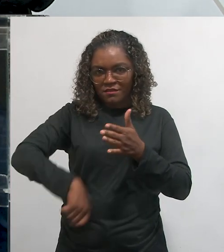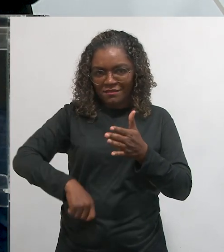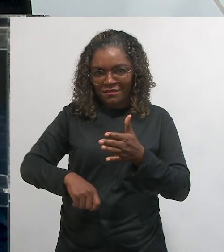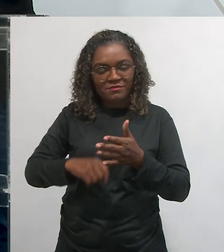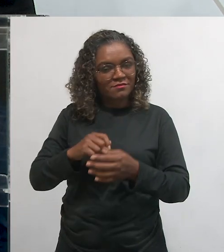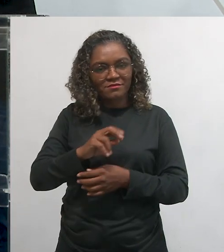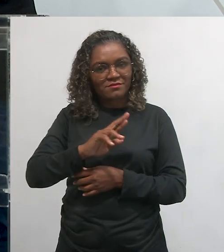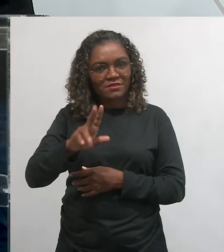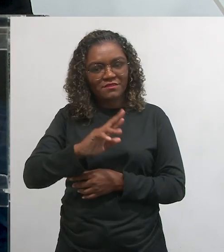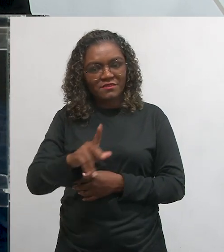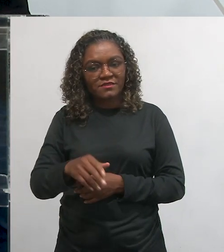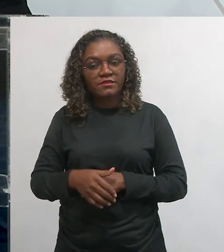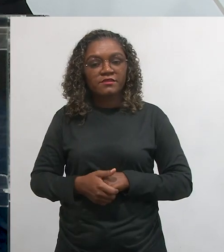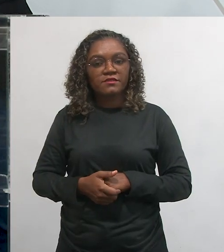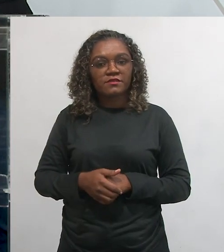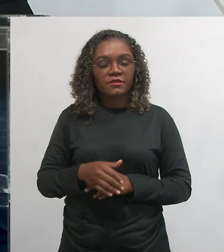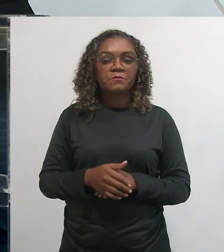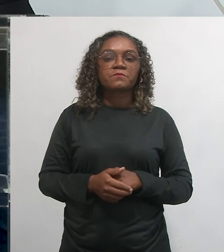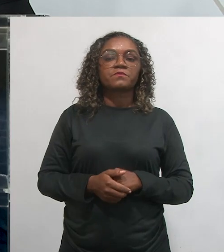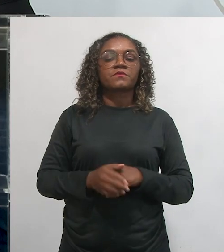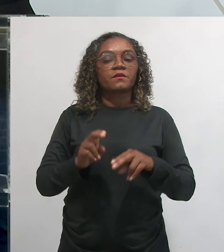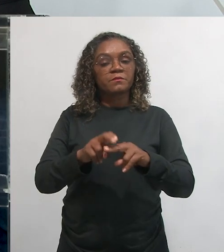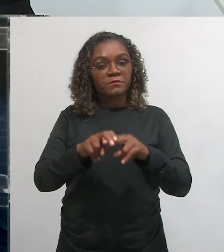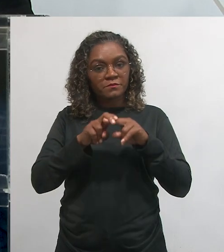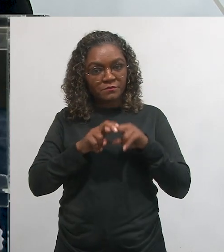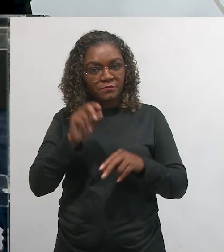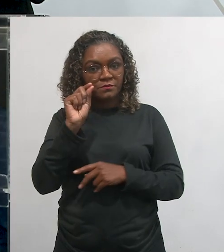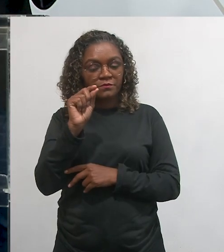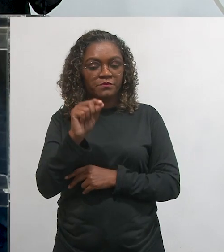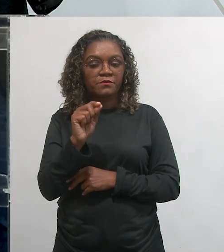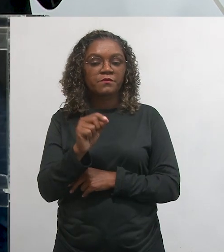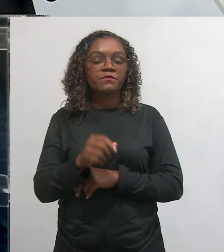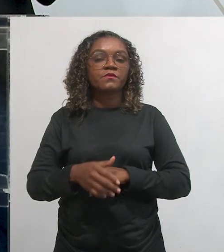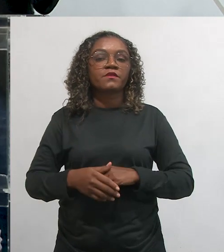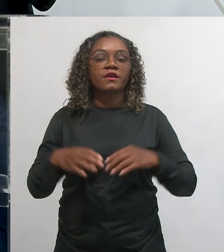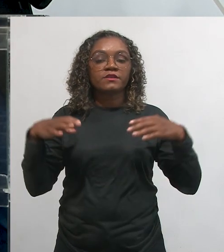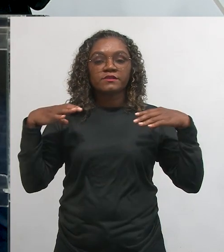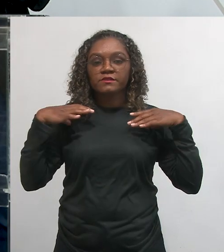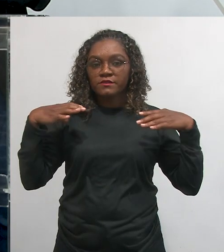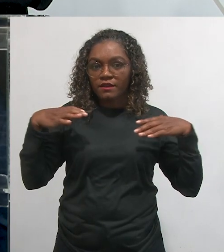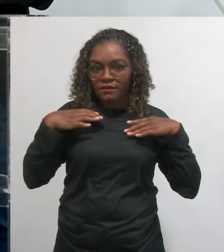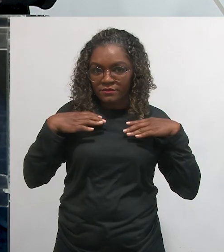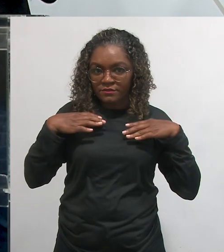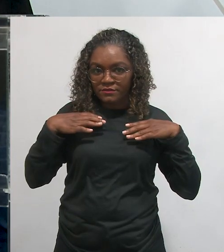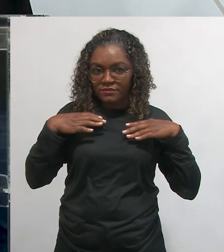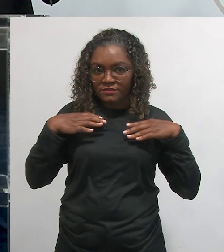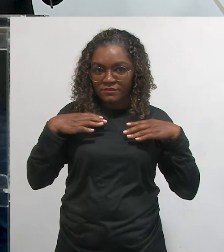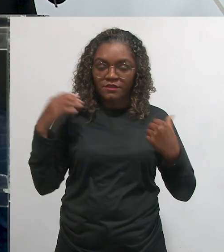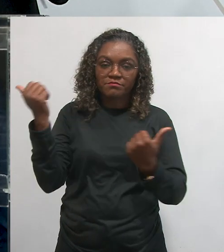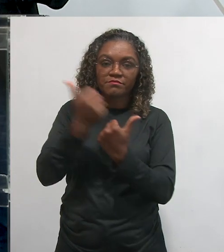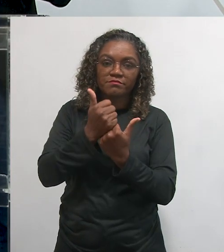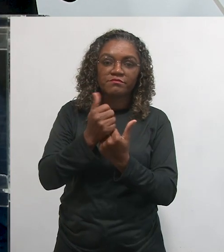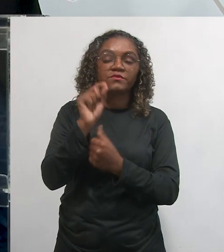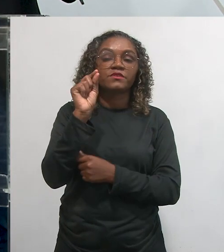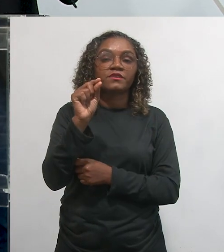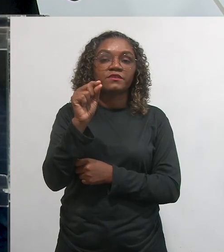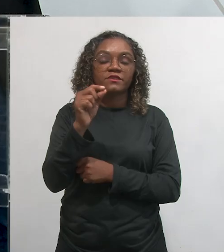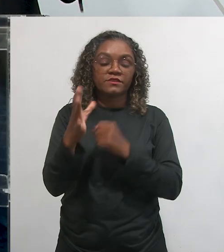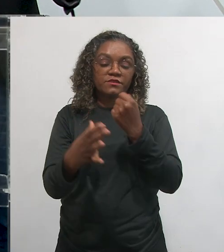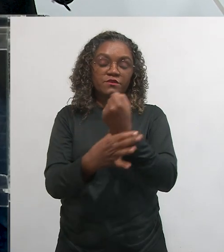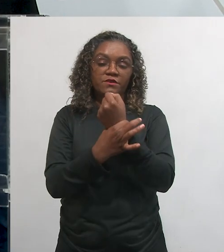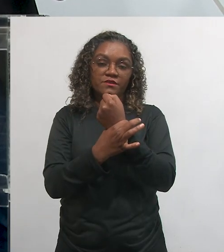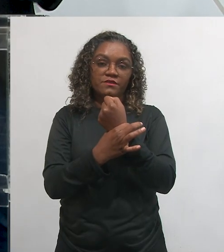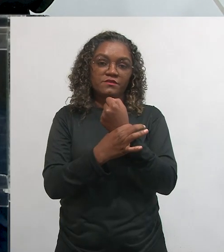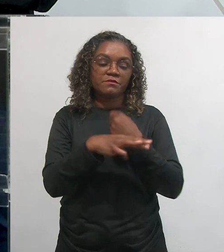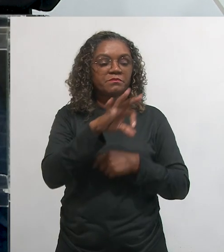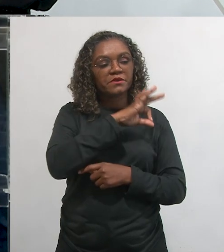que depois se torne lá a defesa da polis, a defesa da cidade, sendo a polícia, sendo